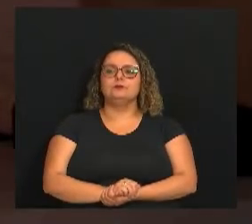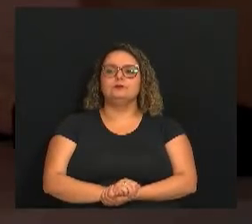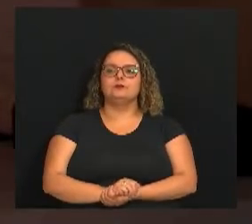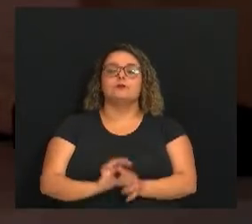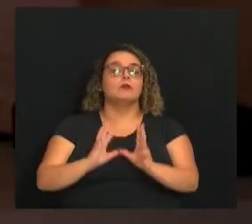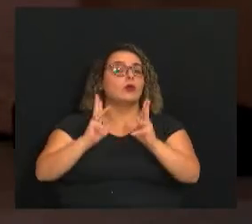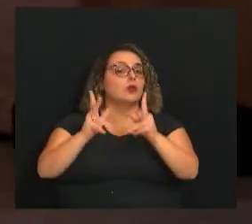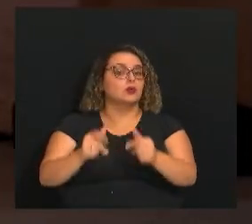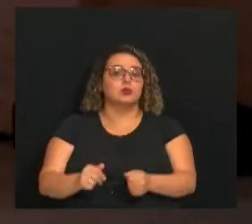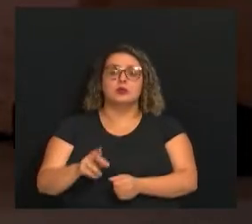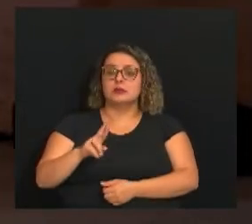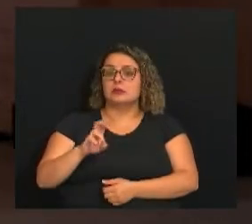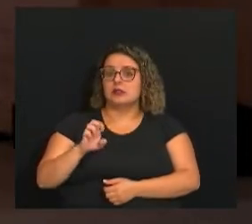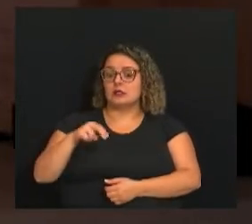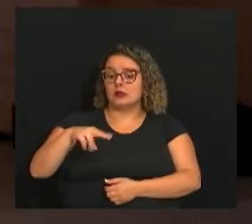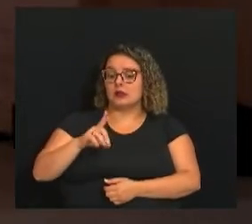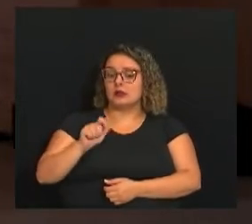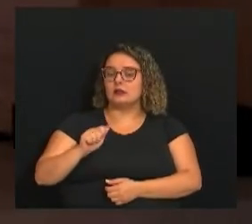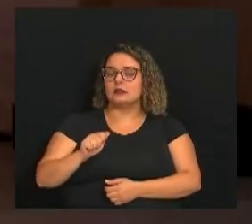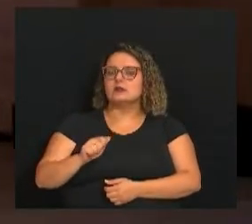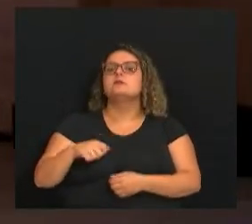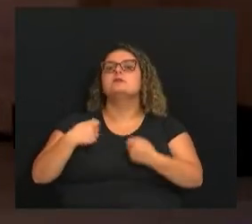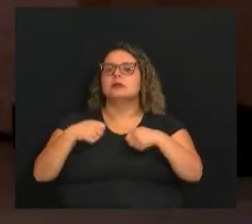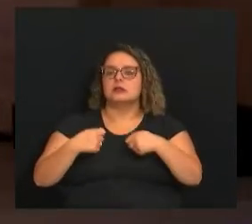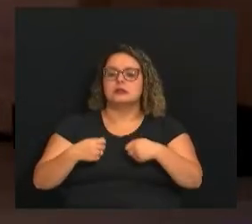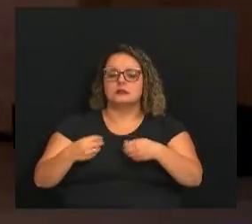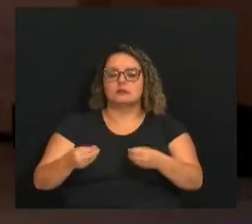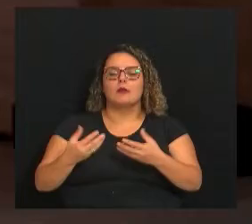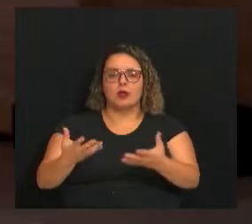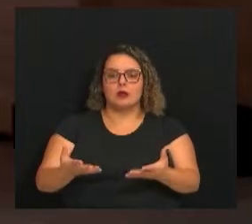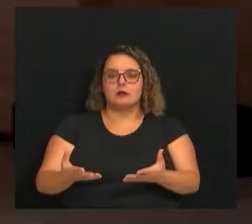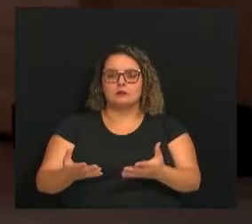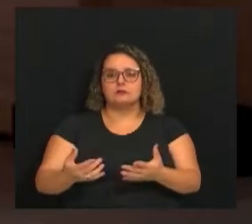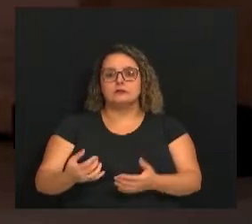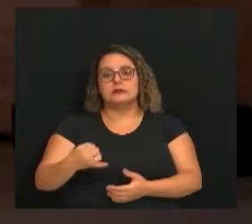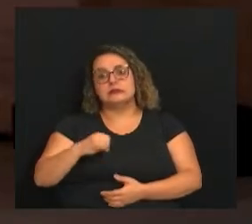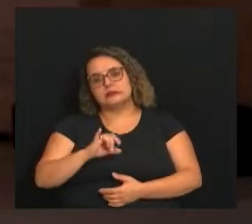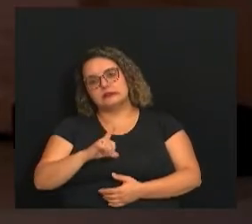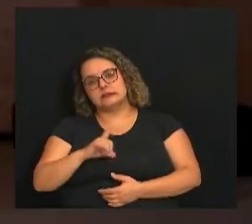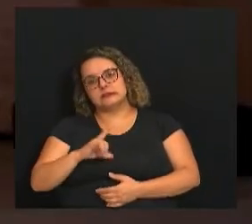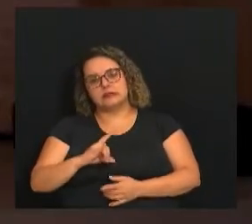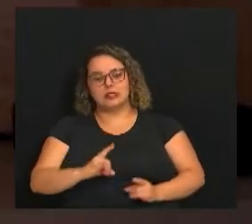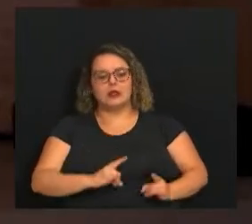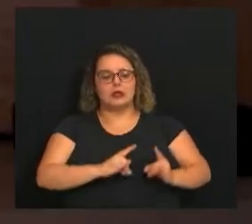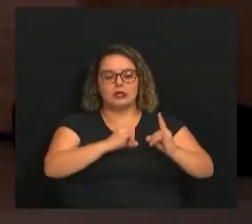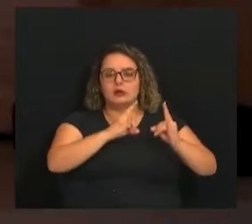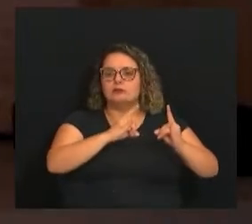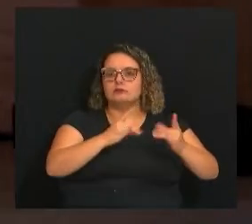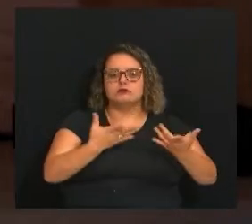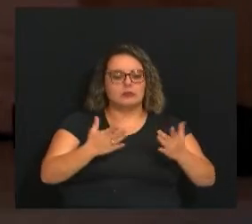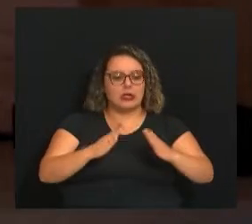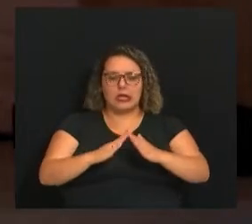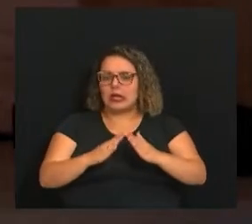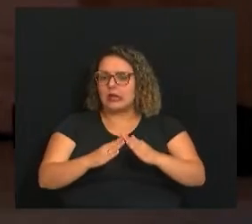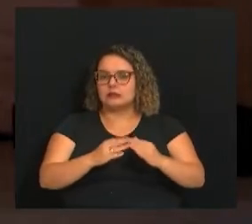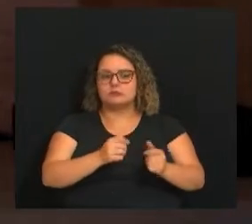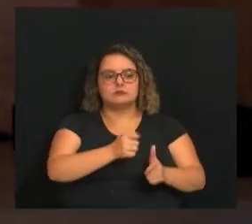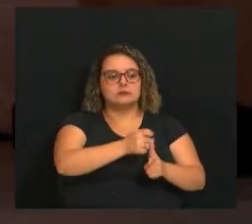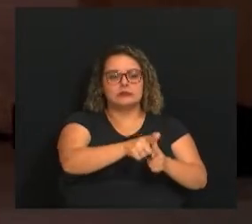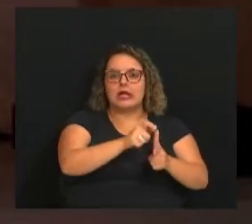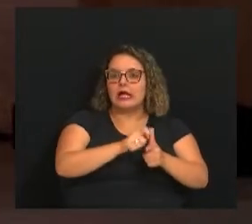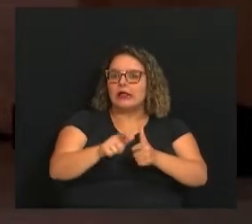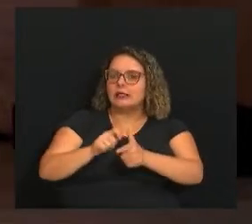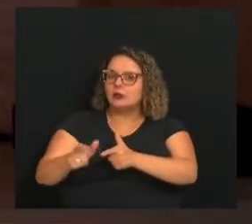as suas rendas têm que ser declaradas. Se você tem imóveis e você aluga, a gente também precisa dos informes